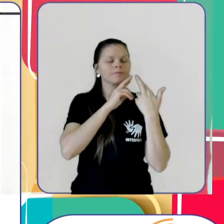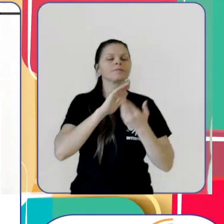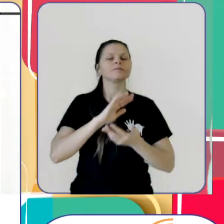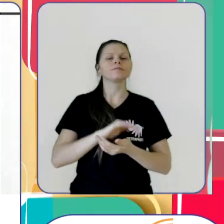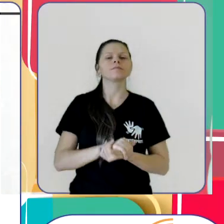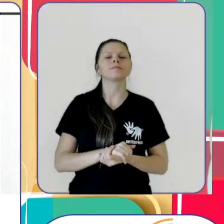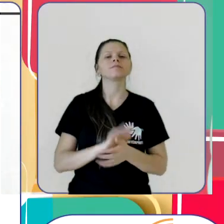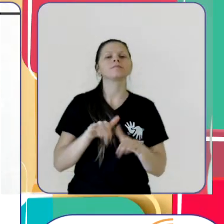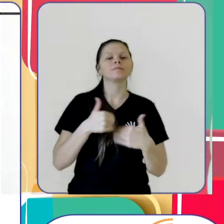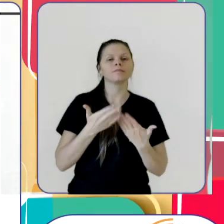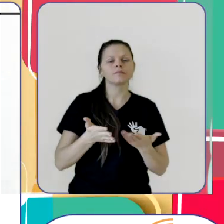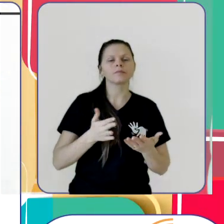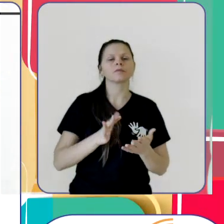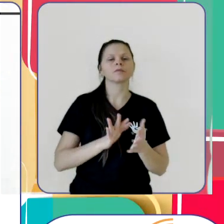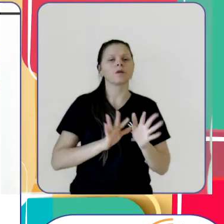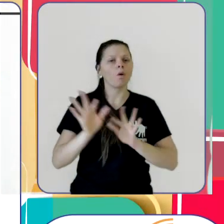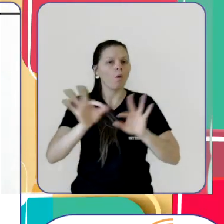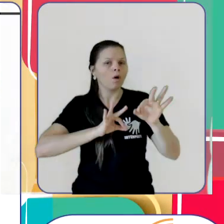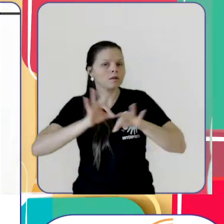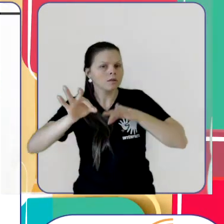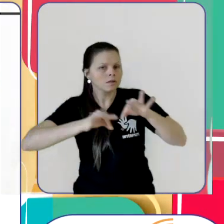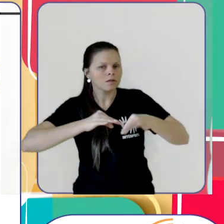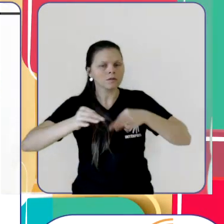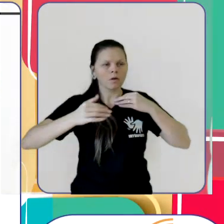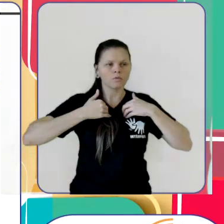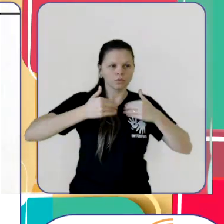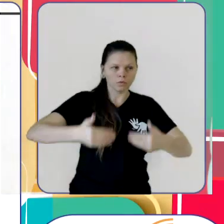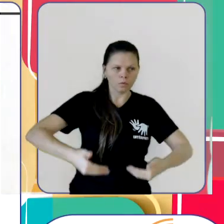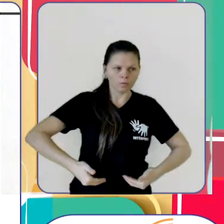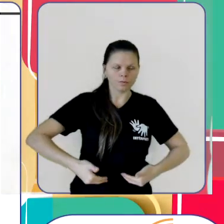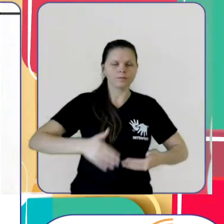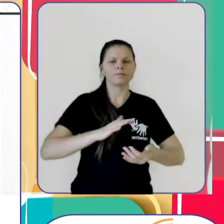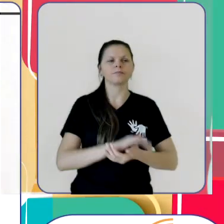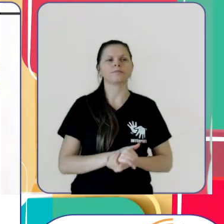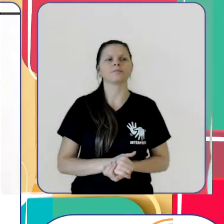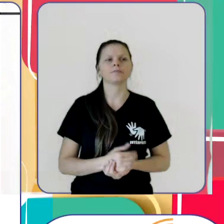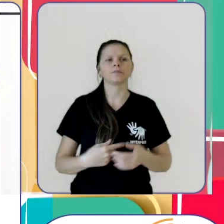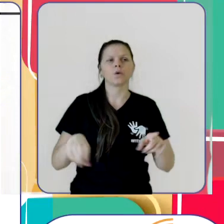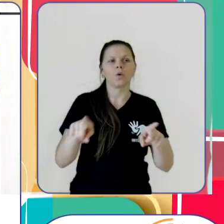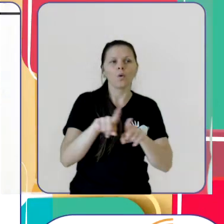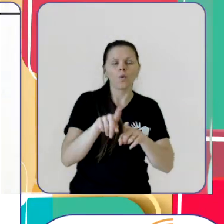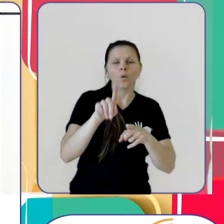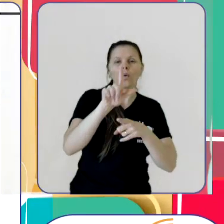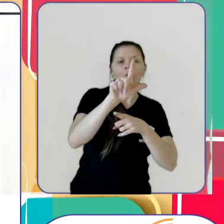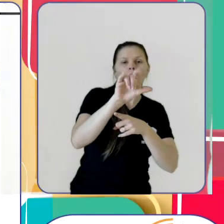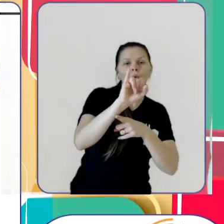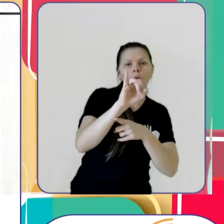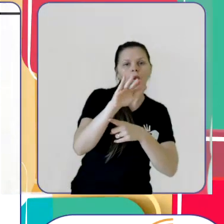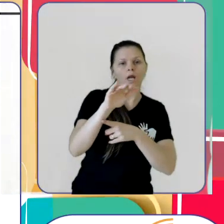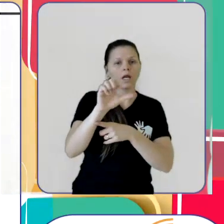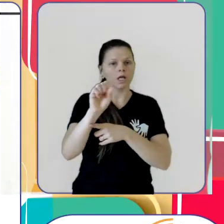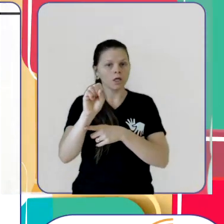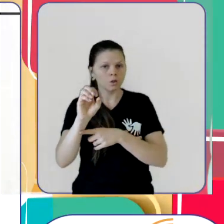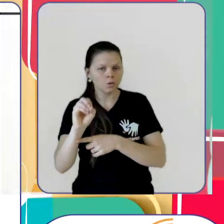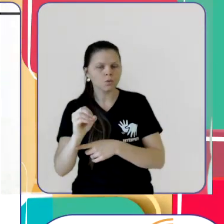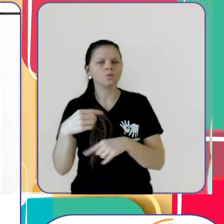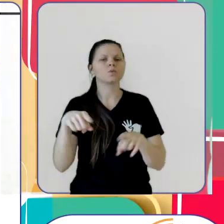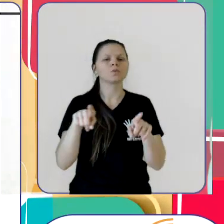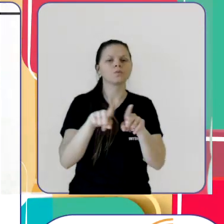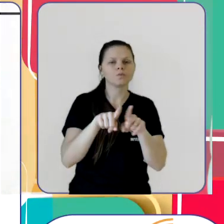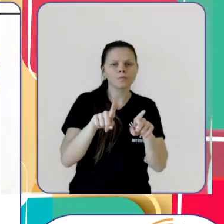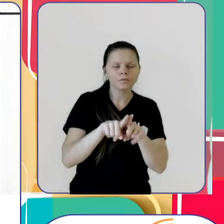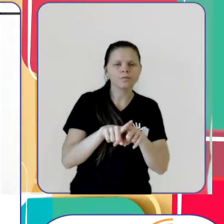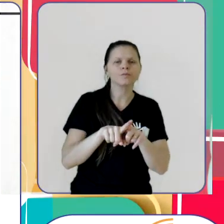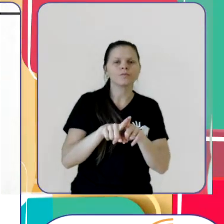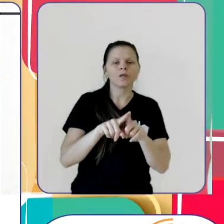responsável por essa função no nosso corpo. O tecido liso ele é responsável pela constrição de órgãos